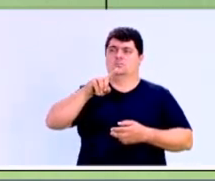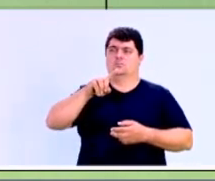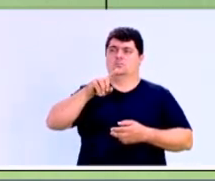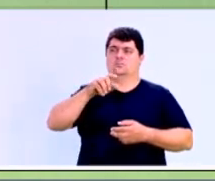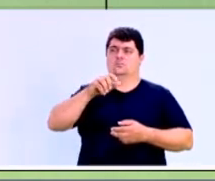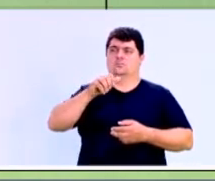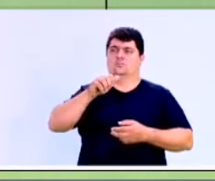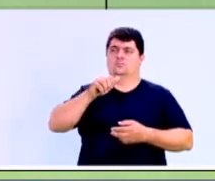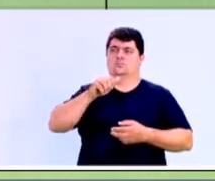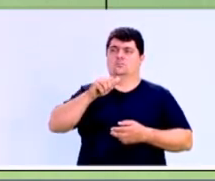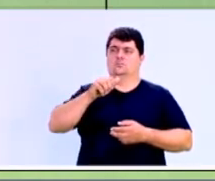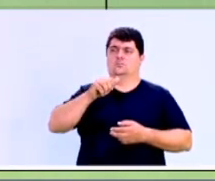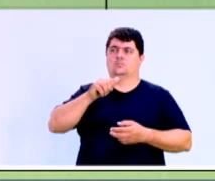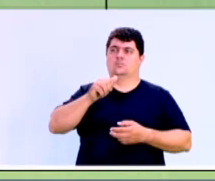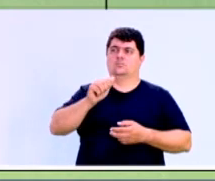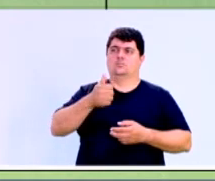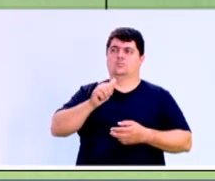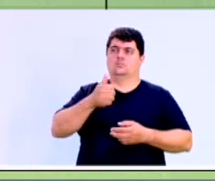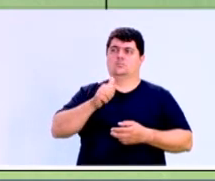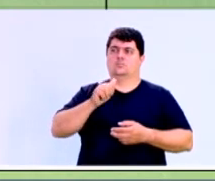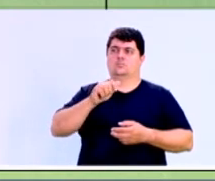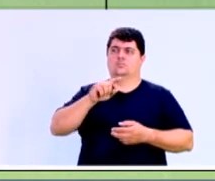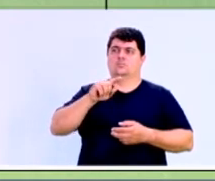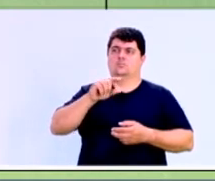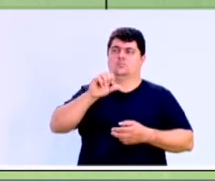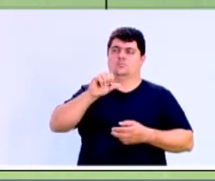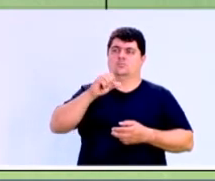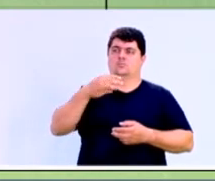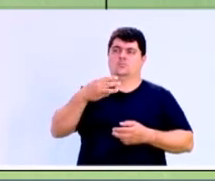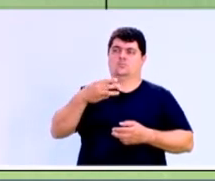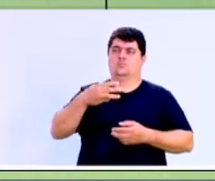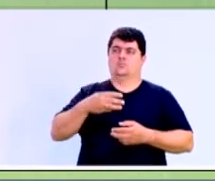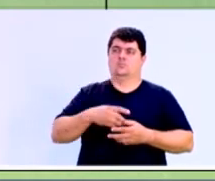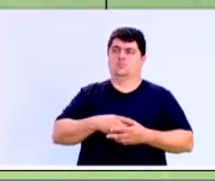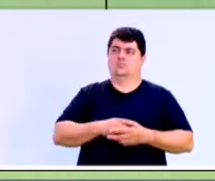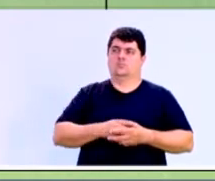Vai ficar graficamente aqui, né? Que é